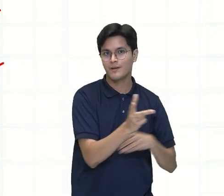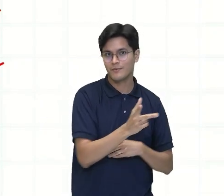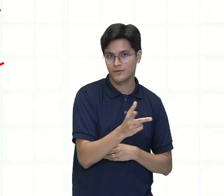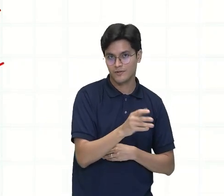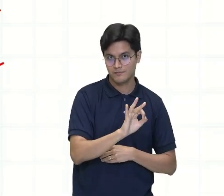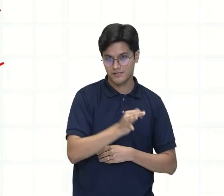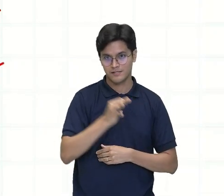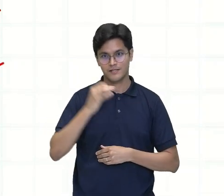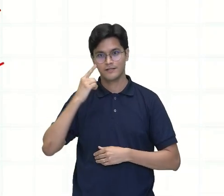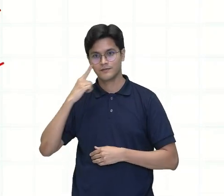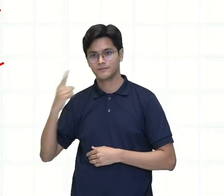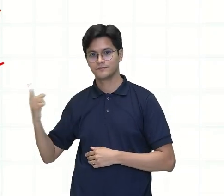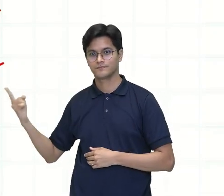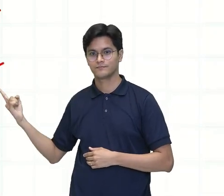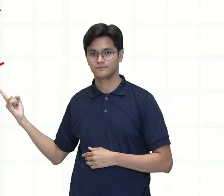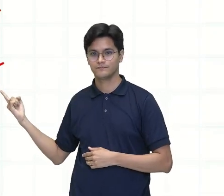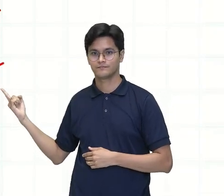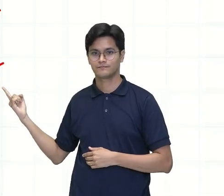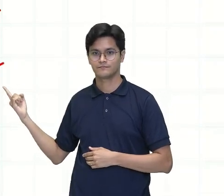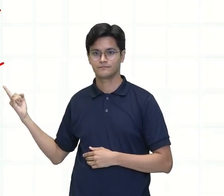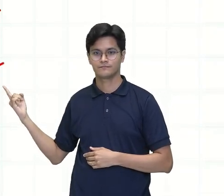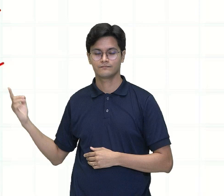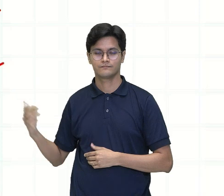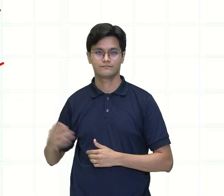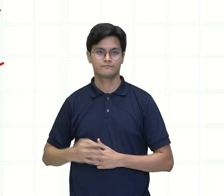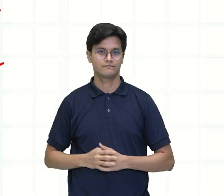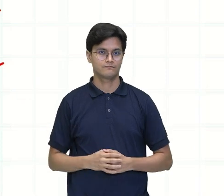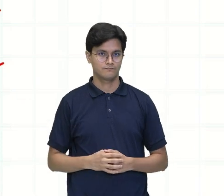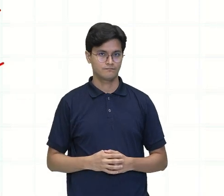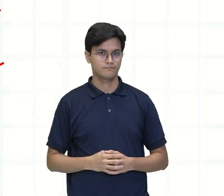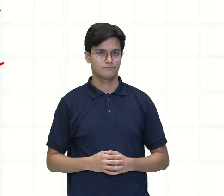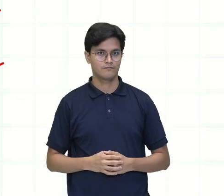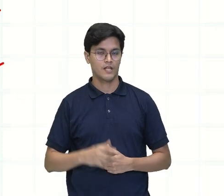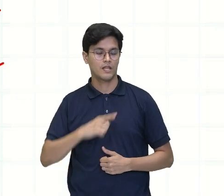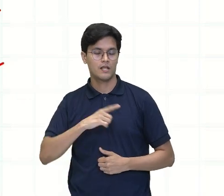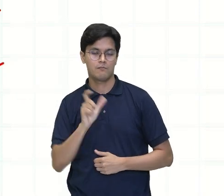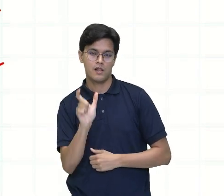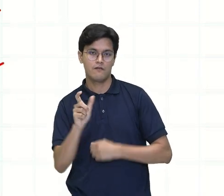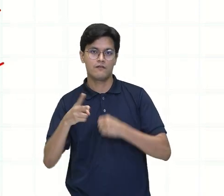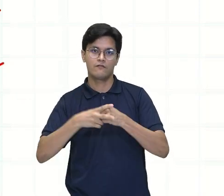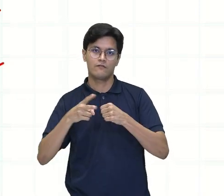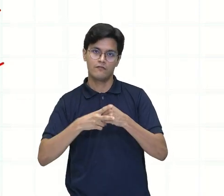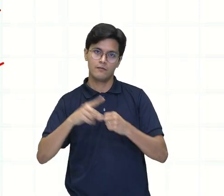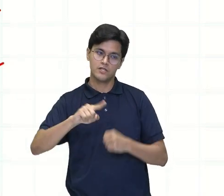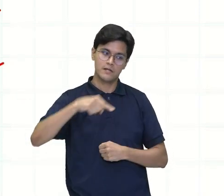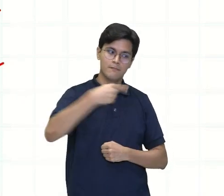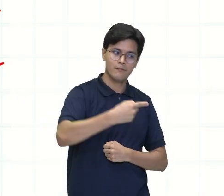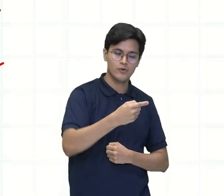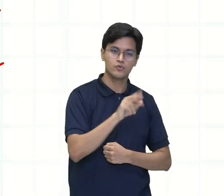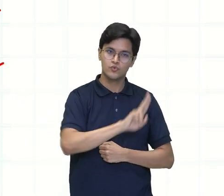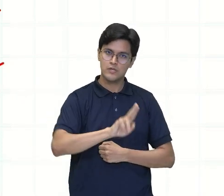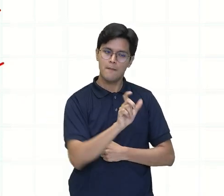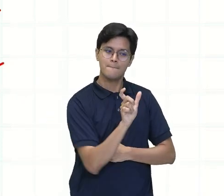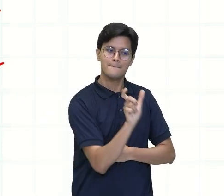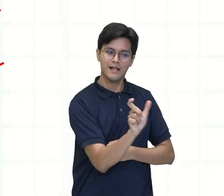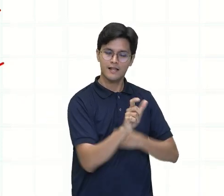deles. Após o verbo, eles têm função de pronomes, né?